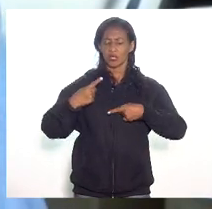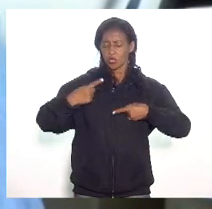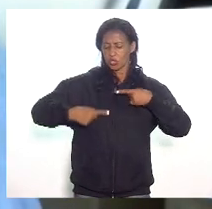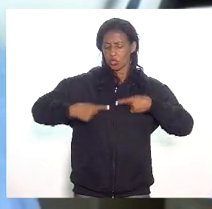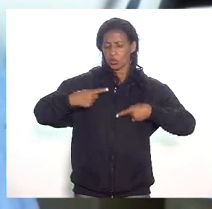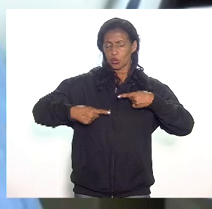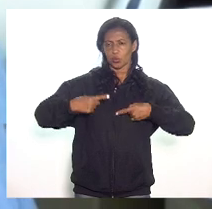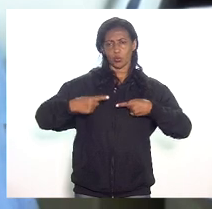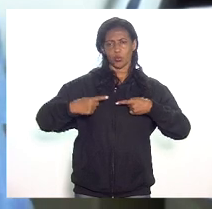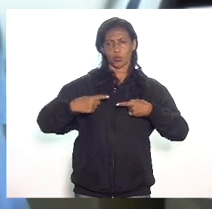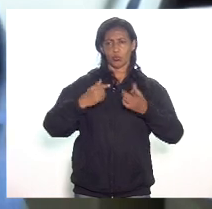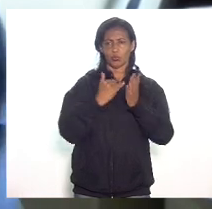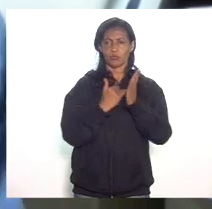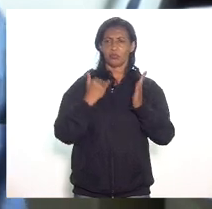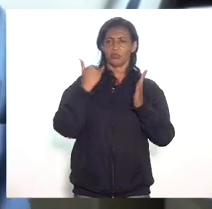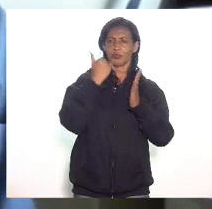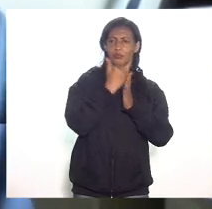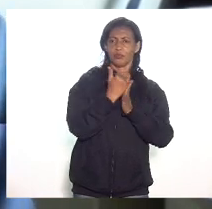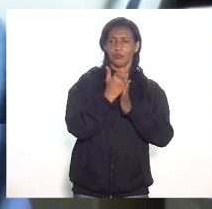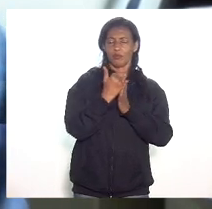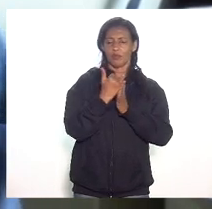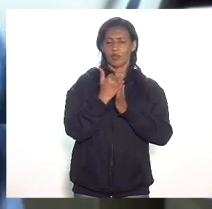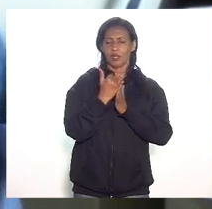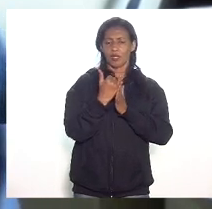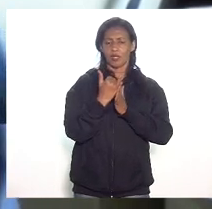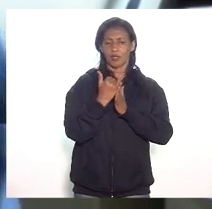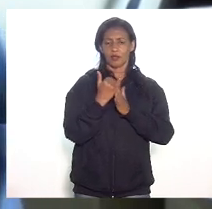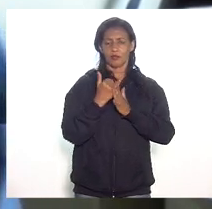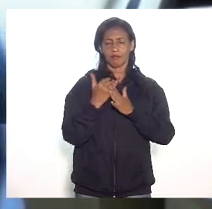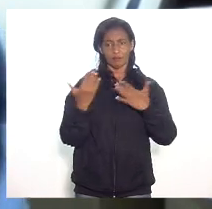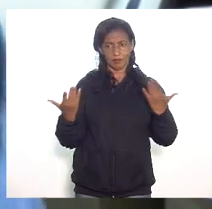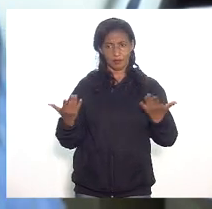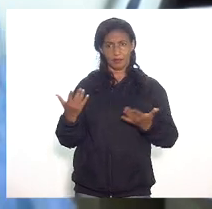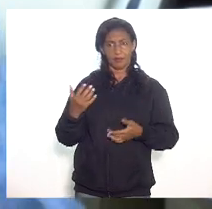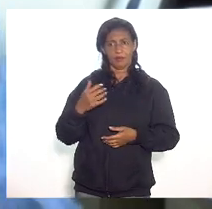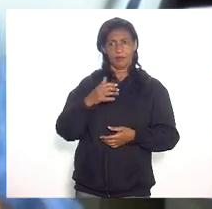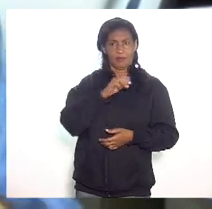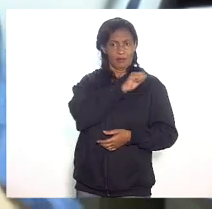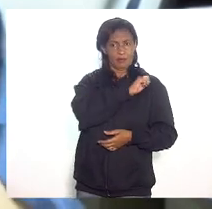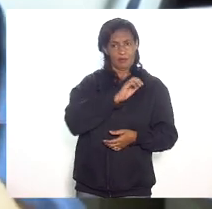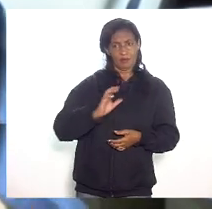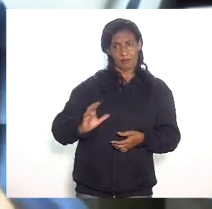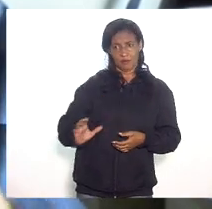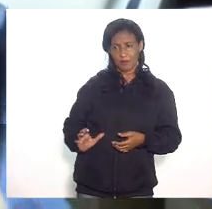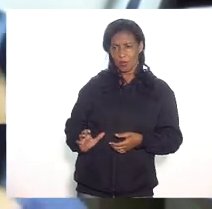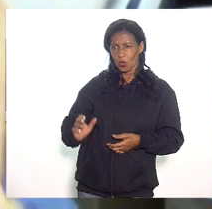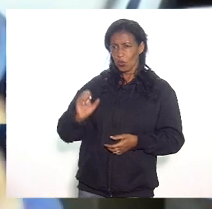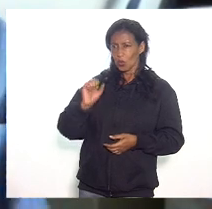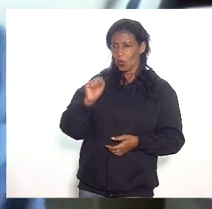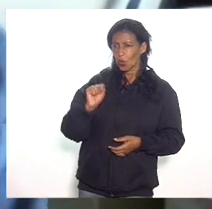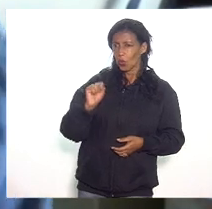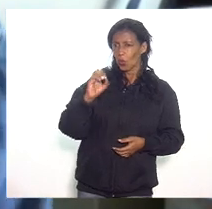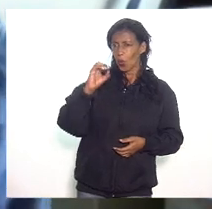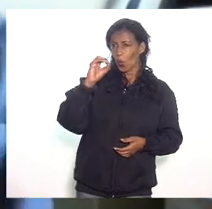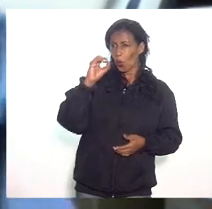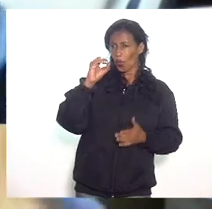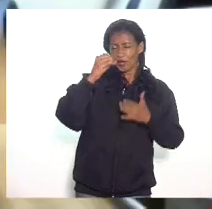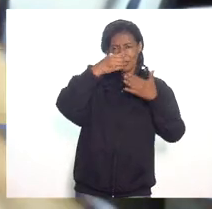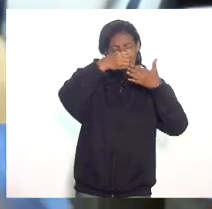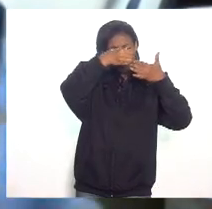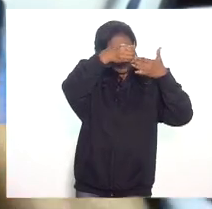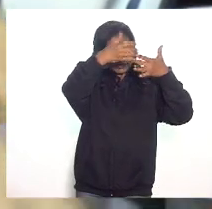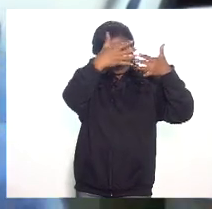aumento, que são cerca de 80 itens, são